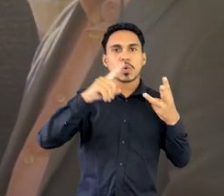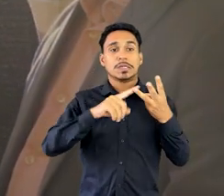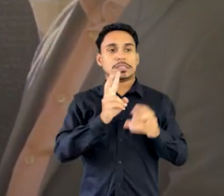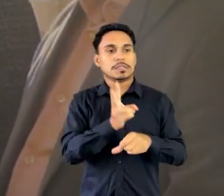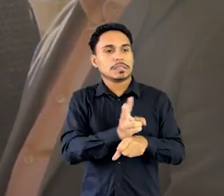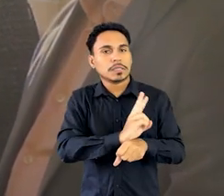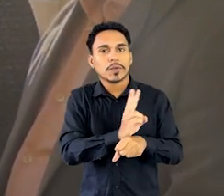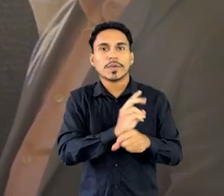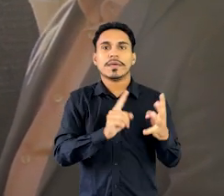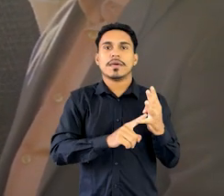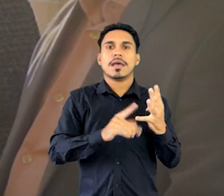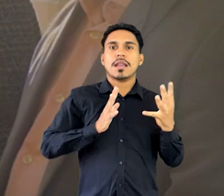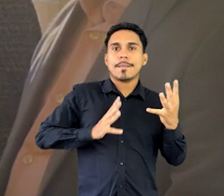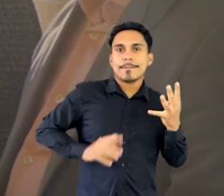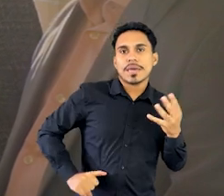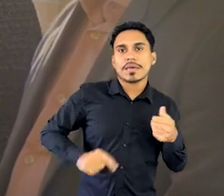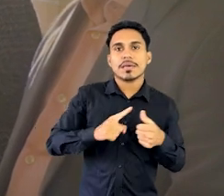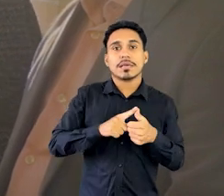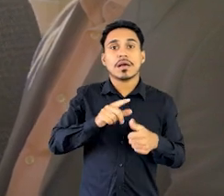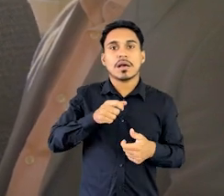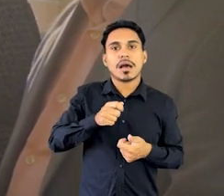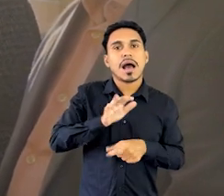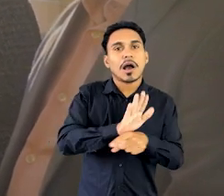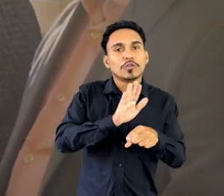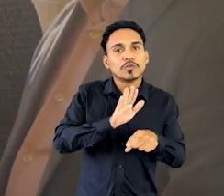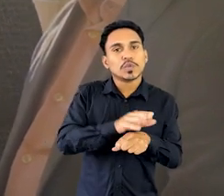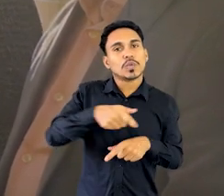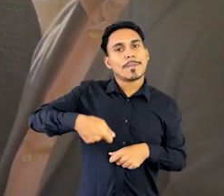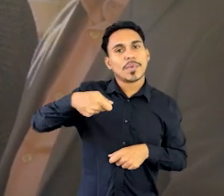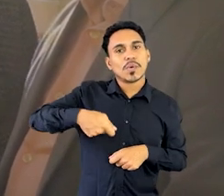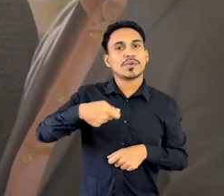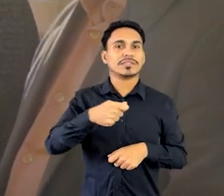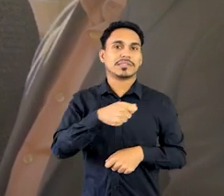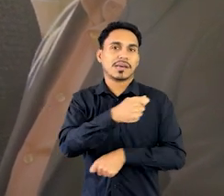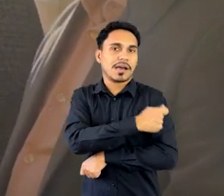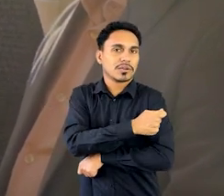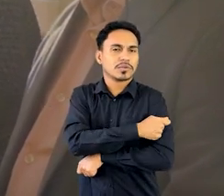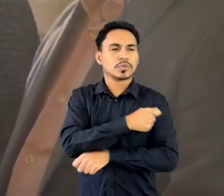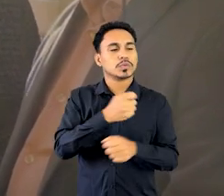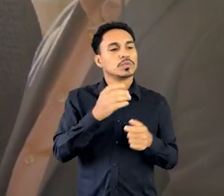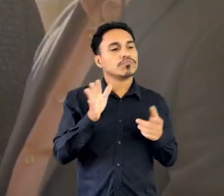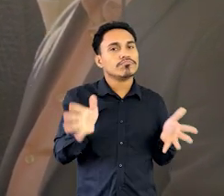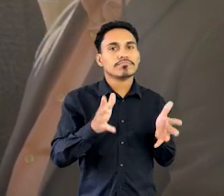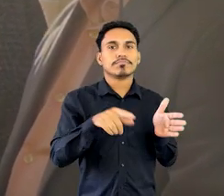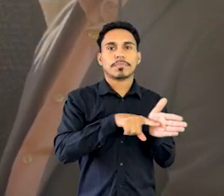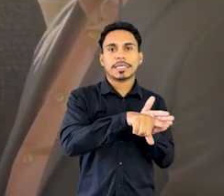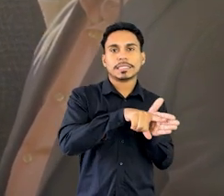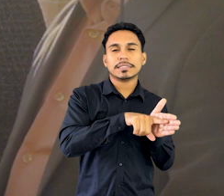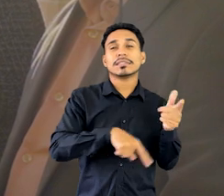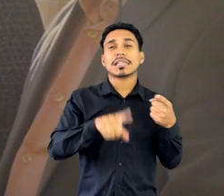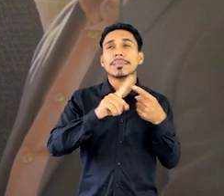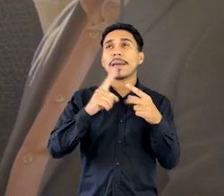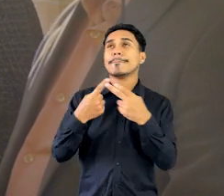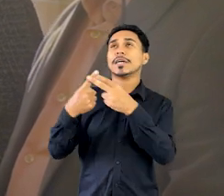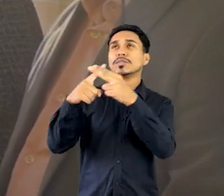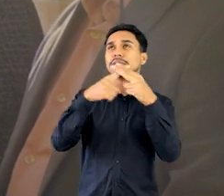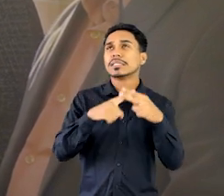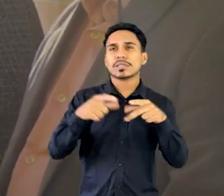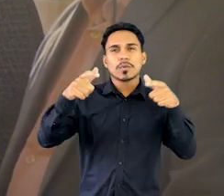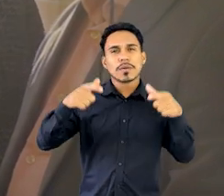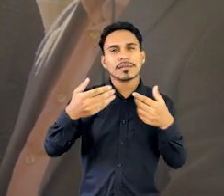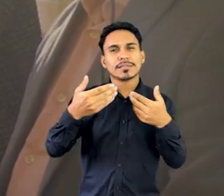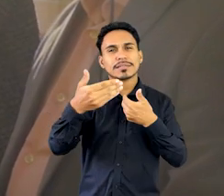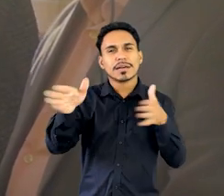luz segurança limpeza assistência estudantil né os nossos estudantes vão receber bolsa de pesquisa vamos fazer a manutenção dos nossos